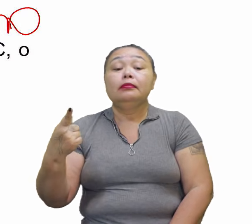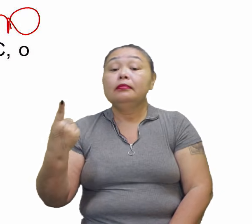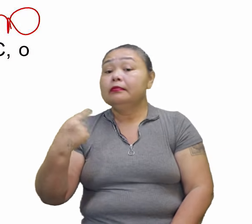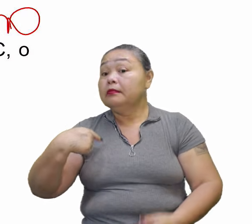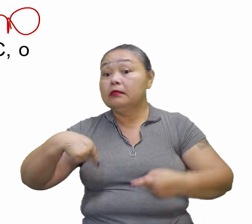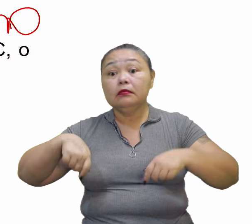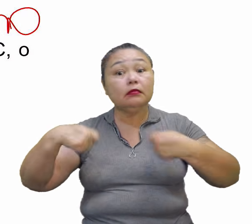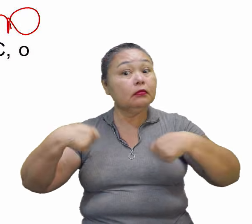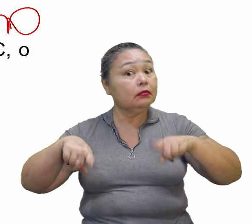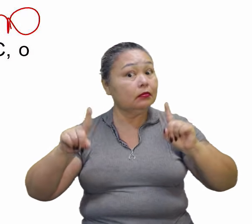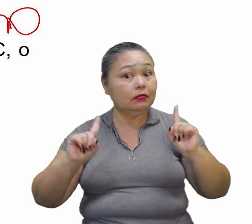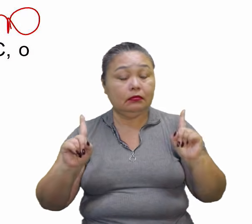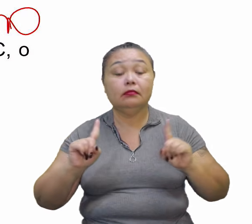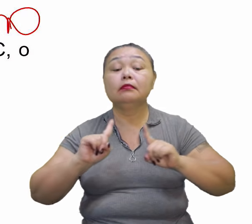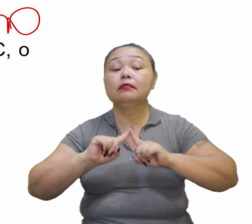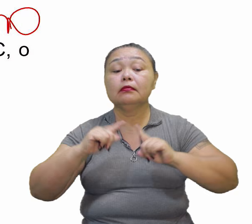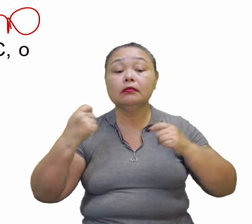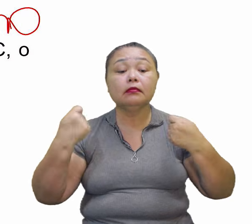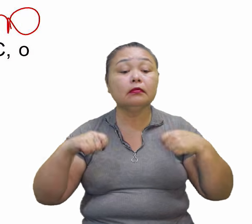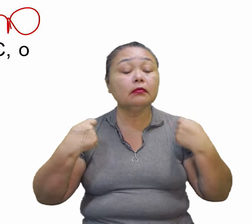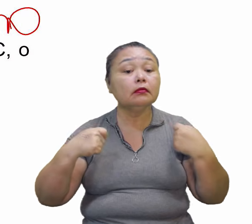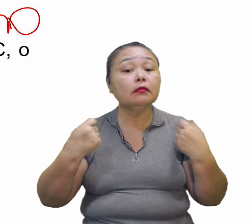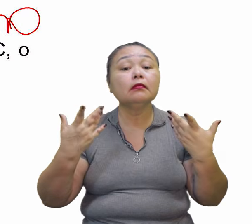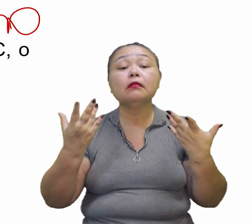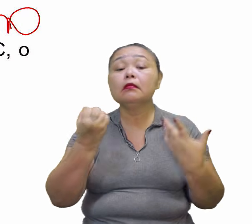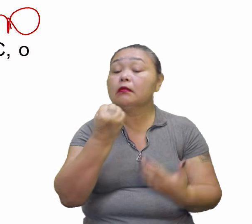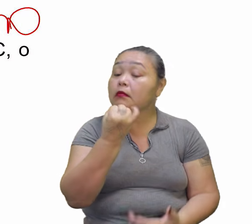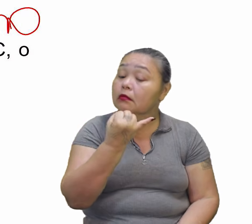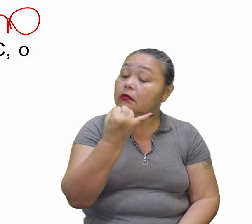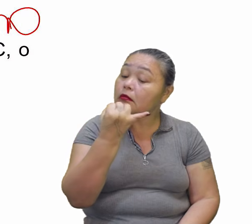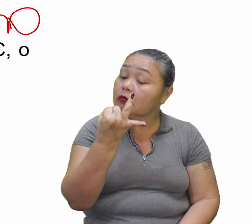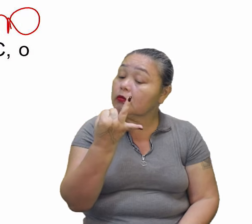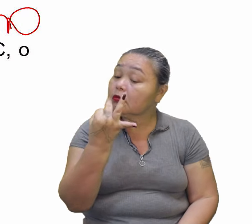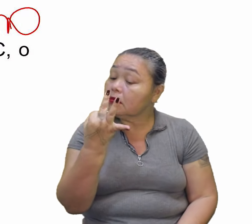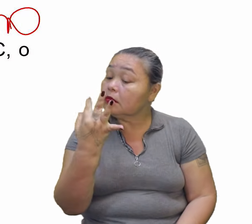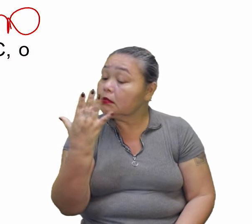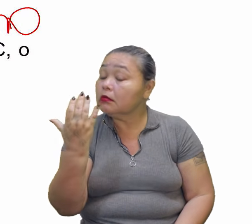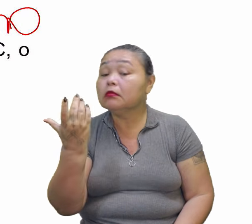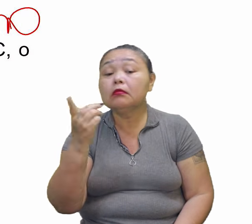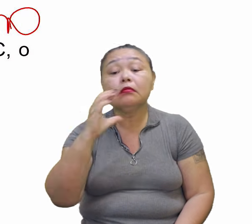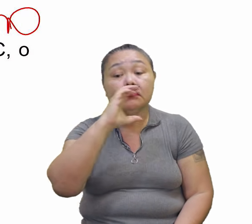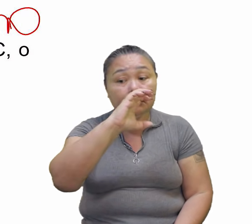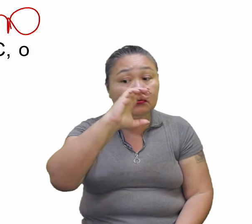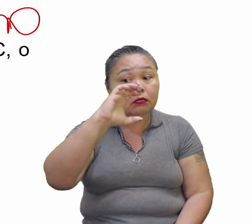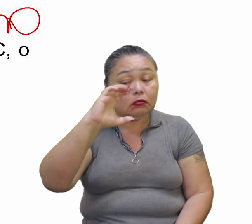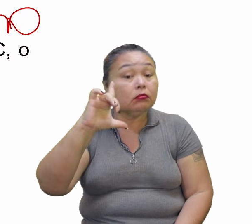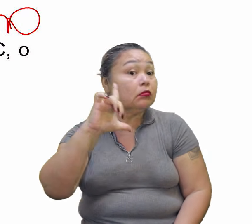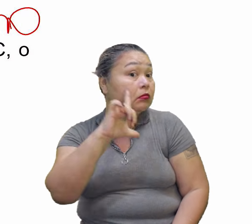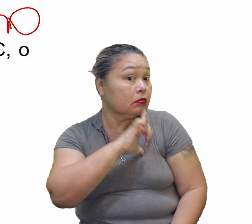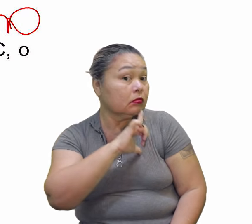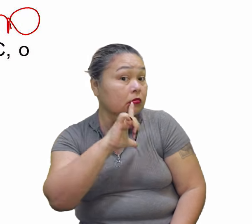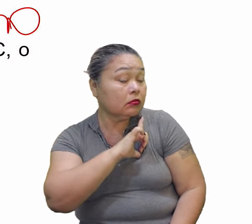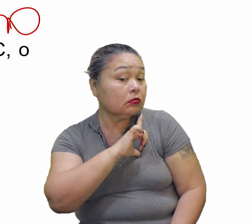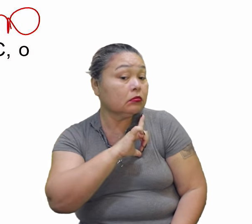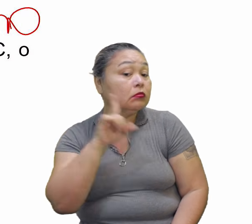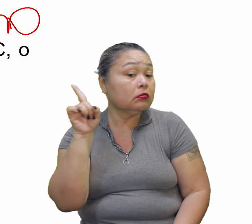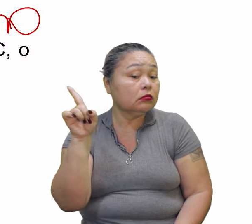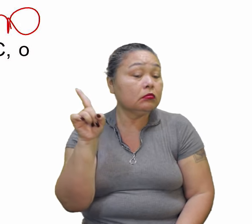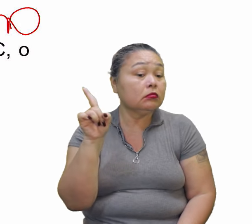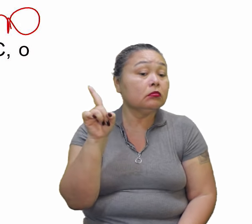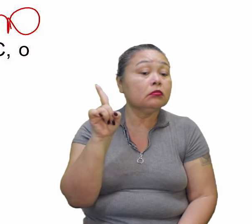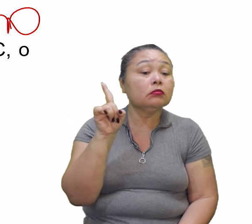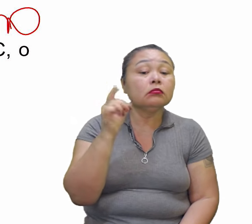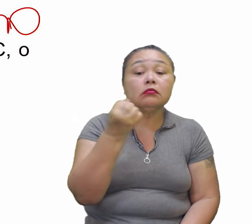Não necessariamente, mas eu preciso contar quantos carbonos eu tenho. Então, eu